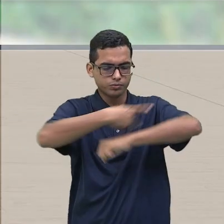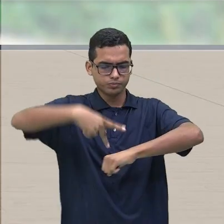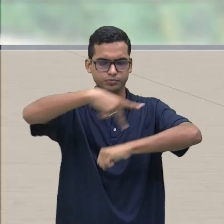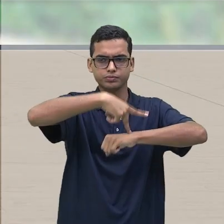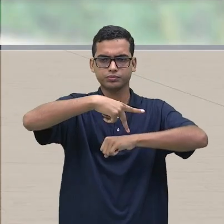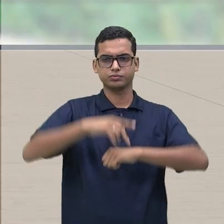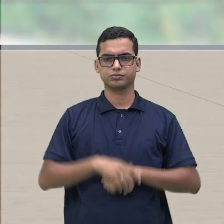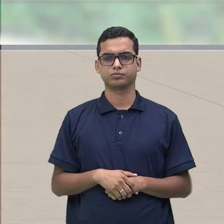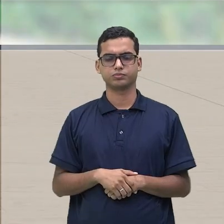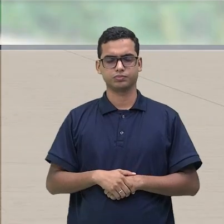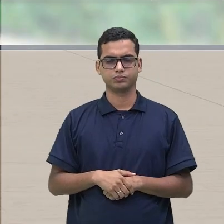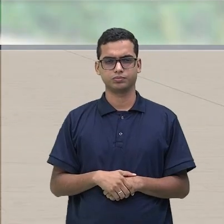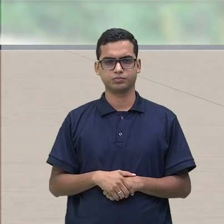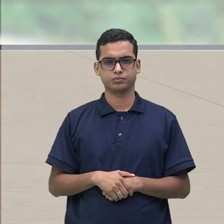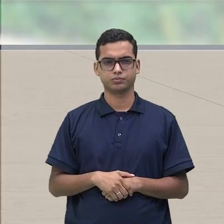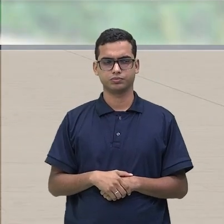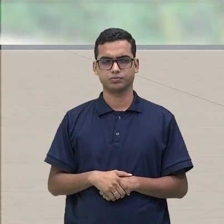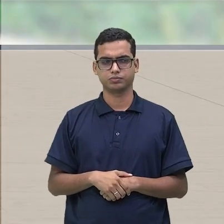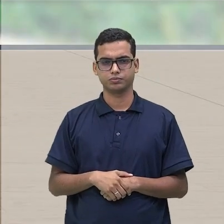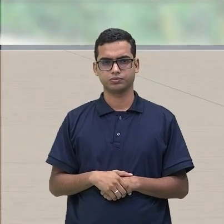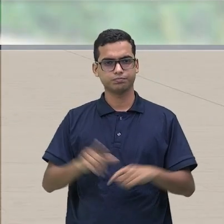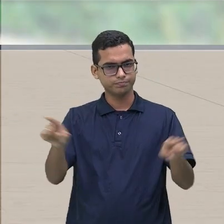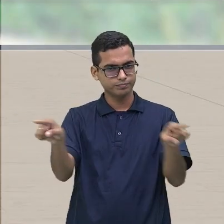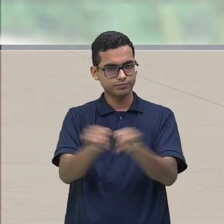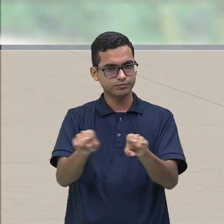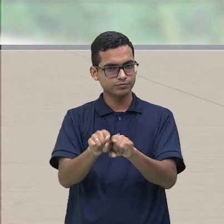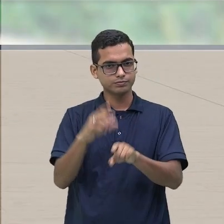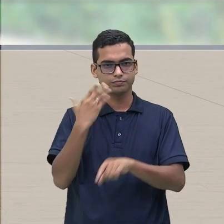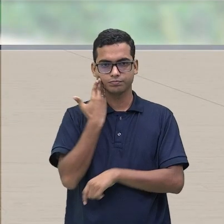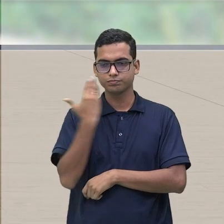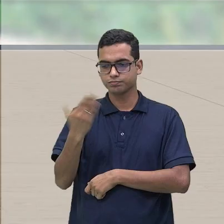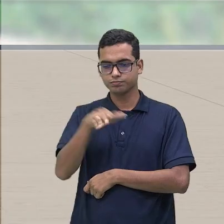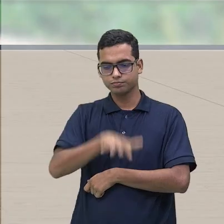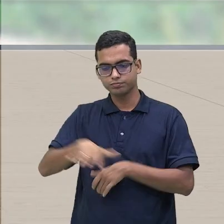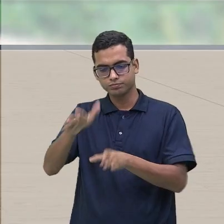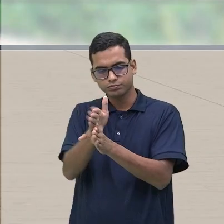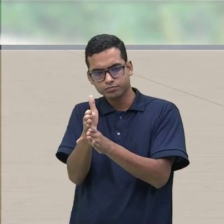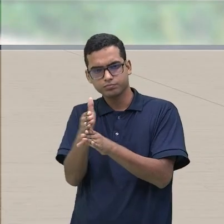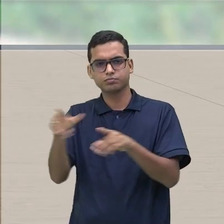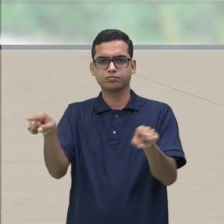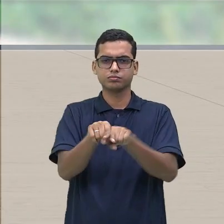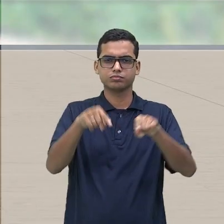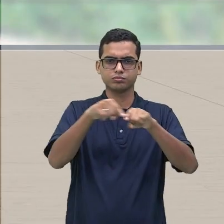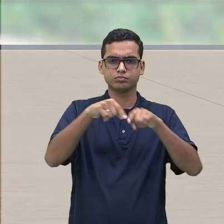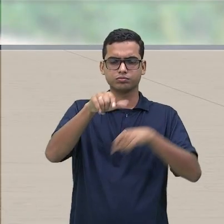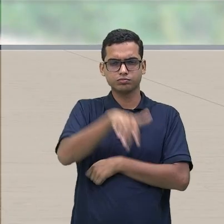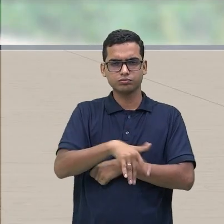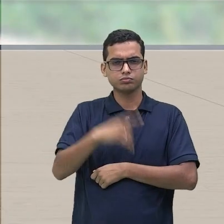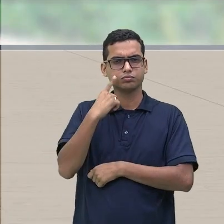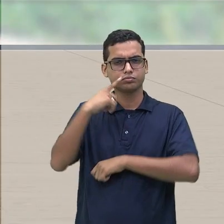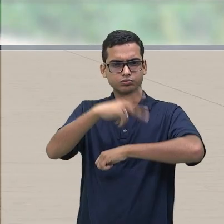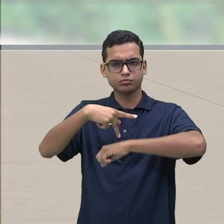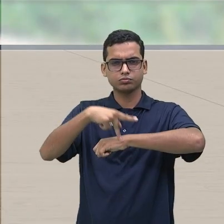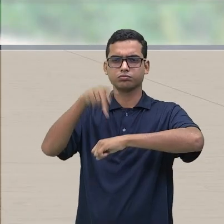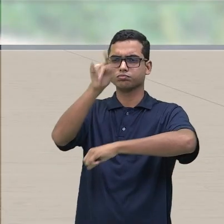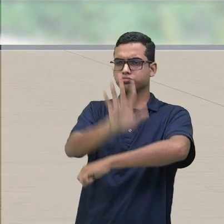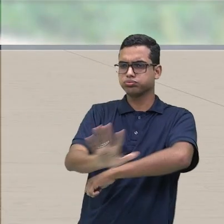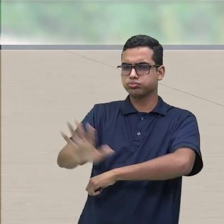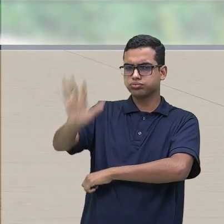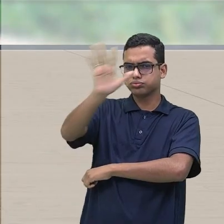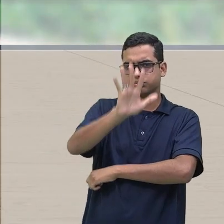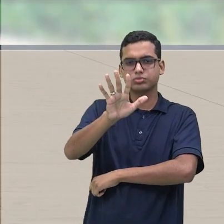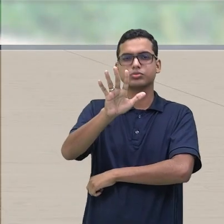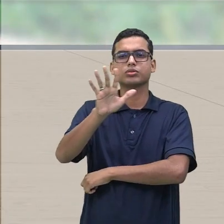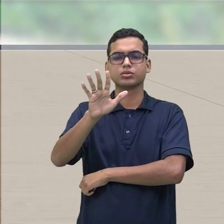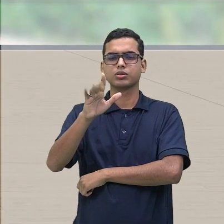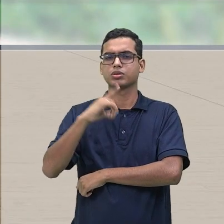vai ver, né, além desse território delimitado, vai ser a maior unidade administrativa da